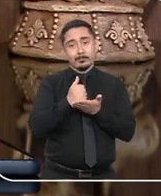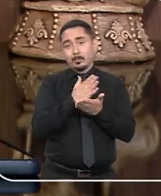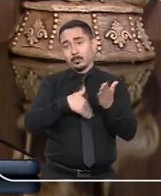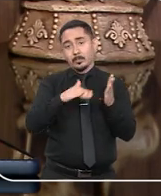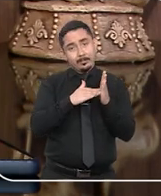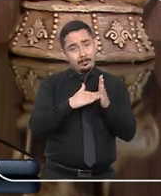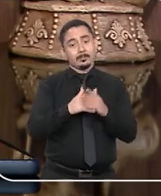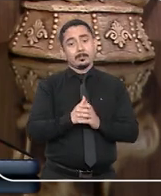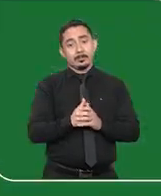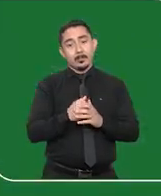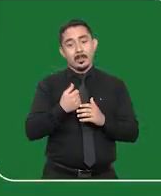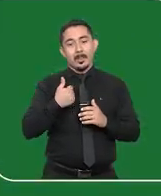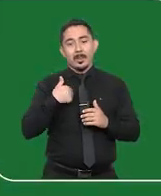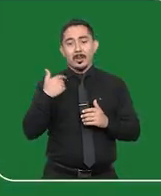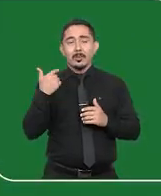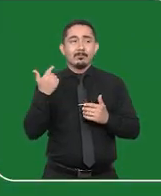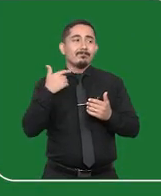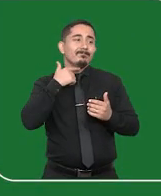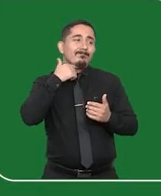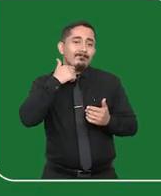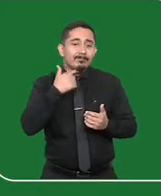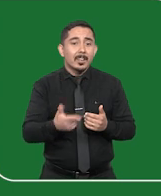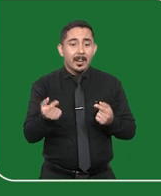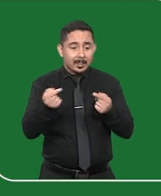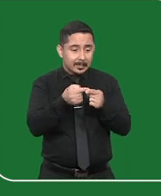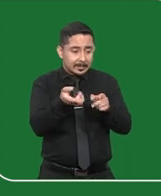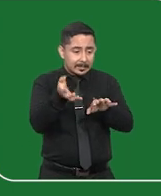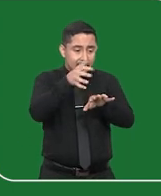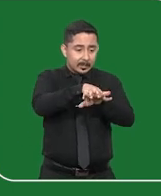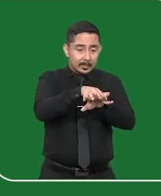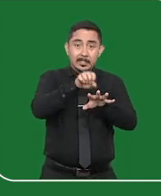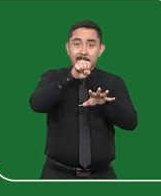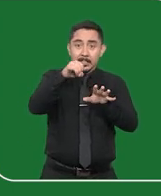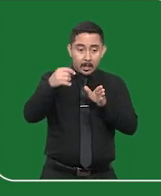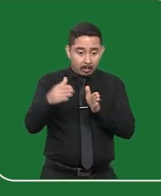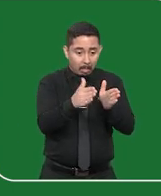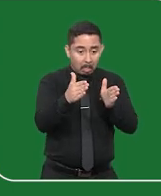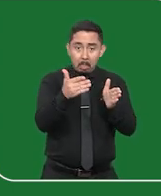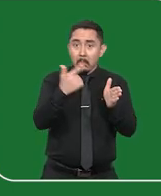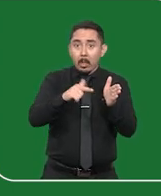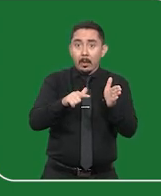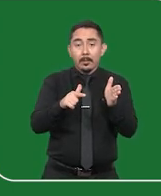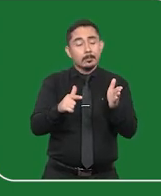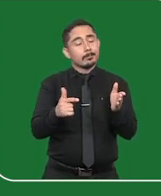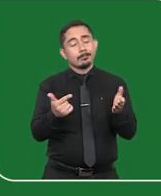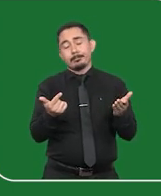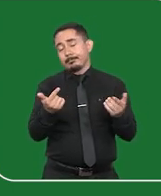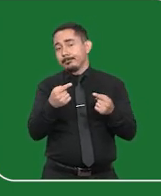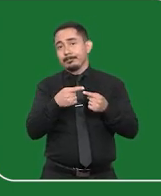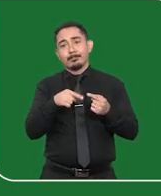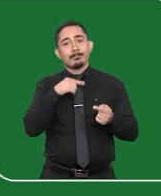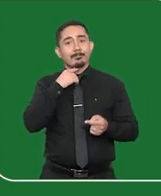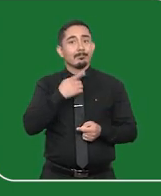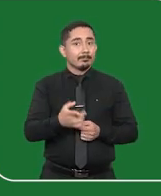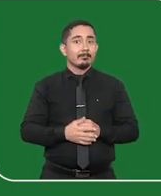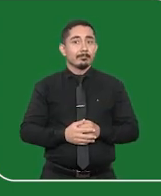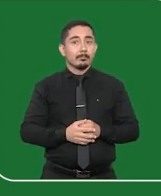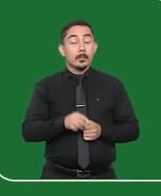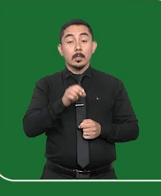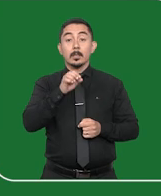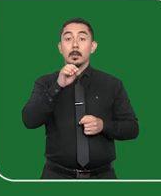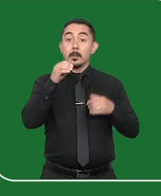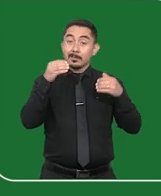boas condições de vida. Eu não tenho como falar em inclusão se eu não tiver acessibilidade. E para